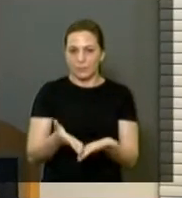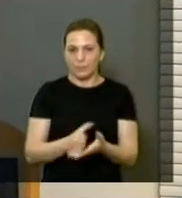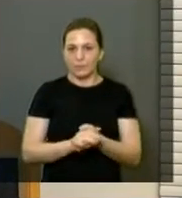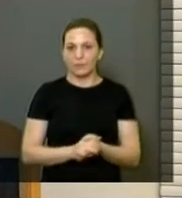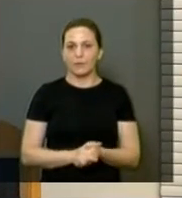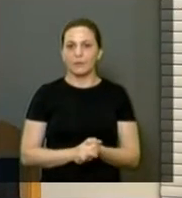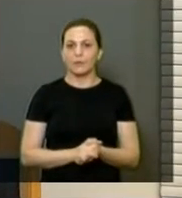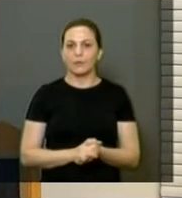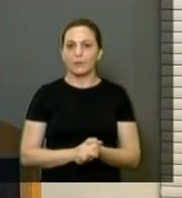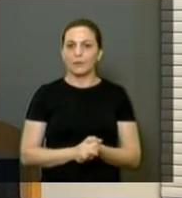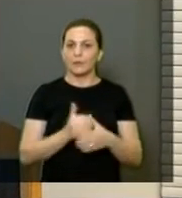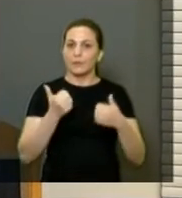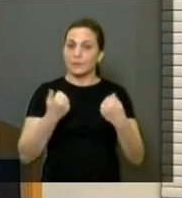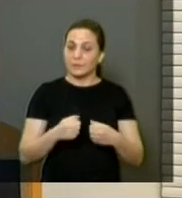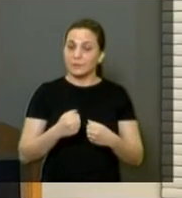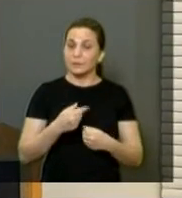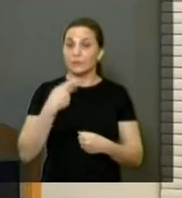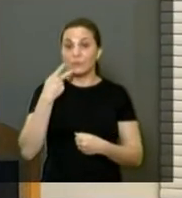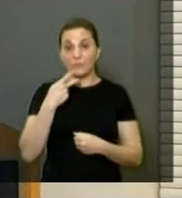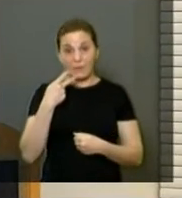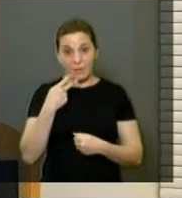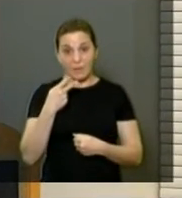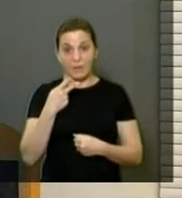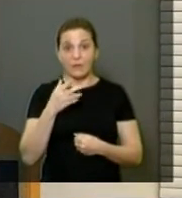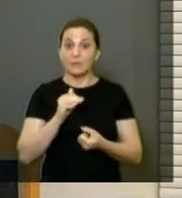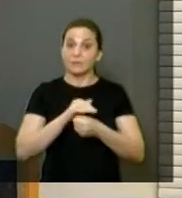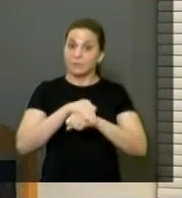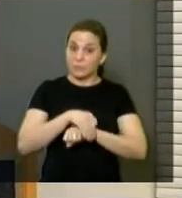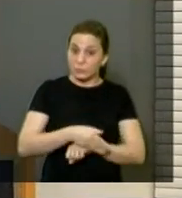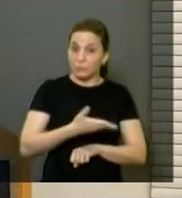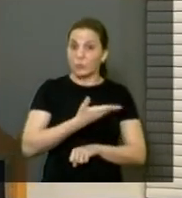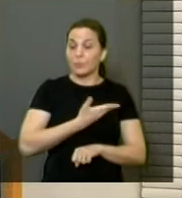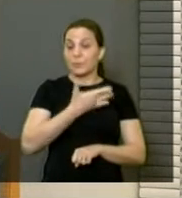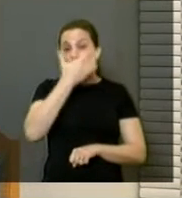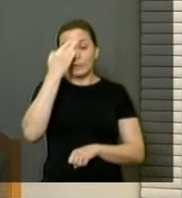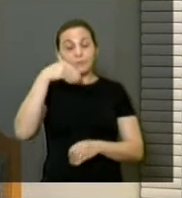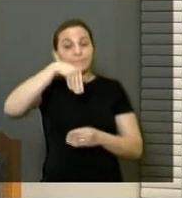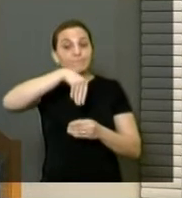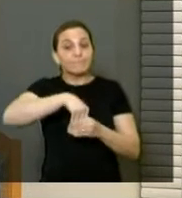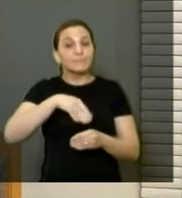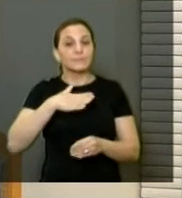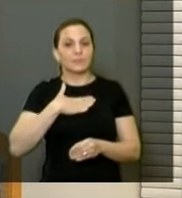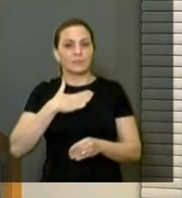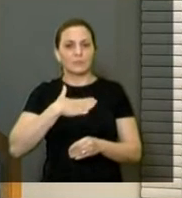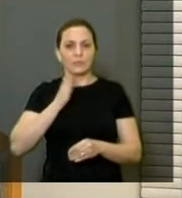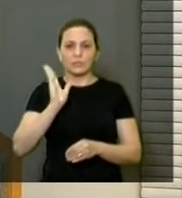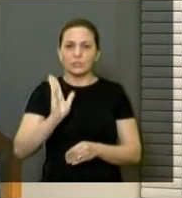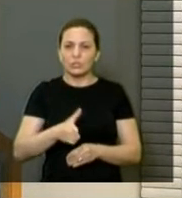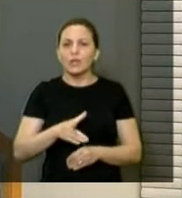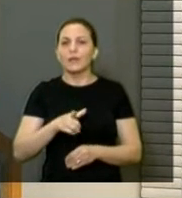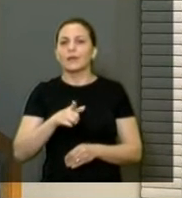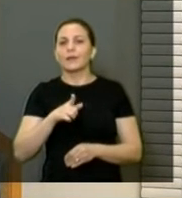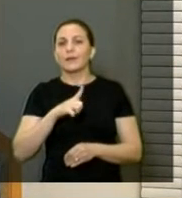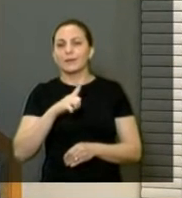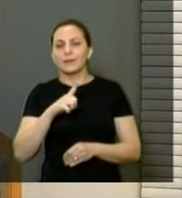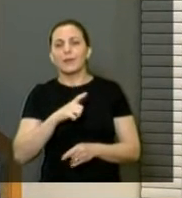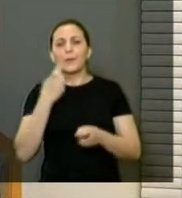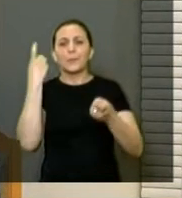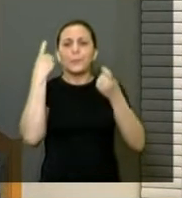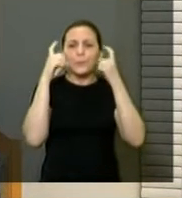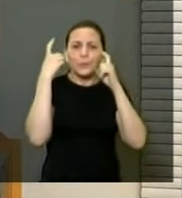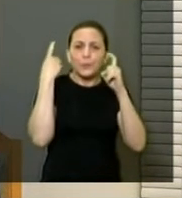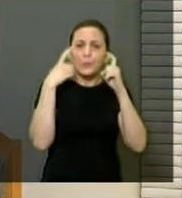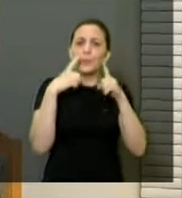preciso falar nessa noite aqui os meus amigos aos meus eleitores já que alguns que me conhecem bem ficaram preocupados